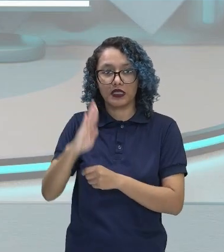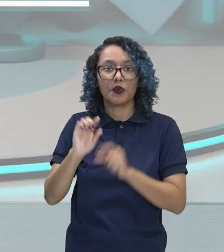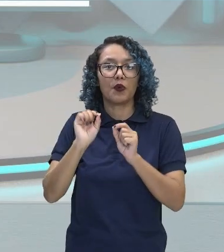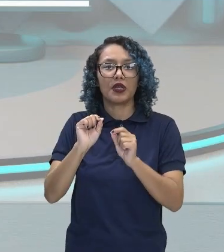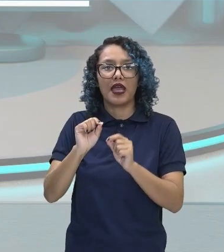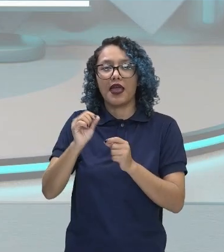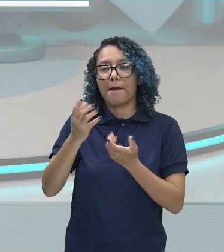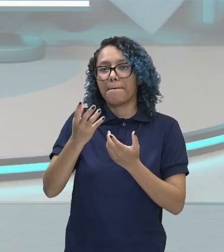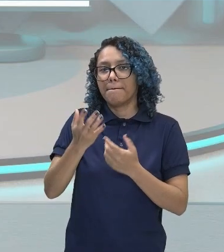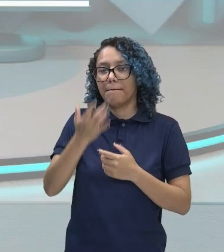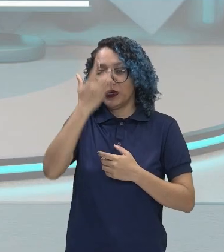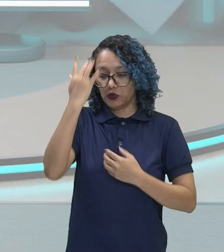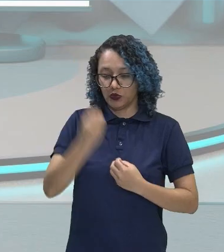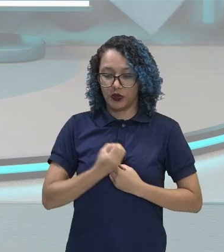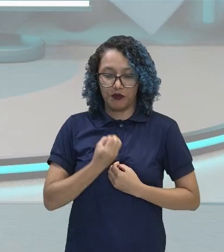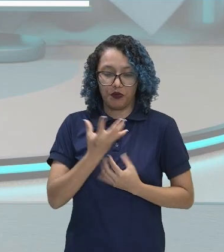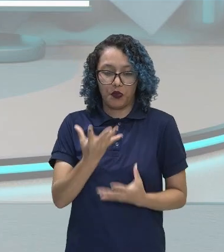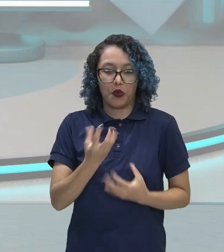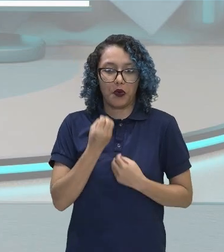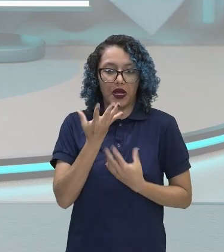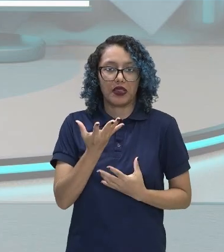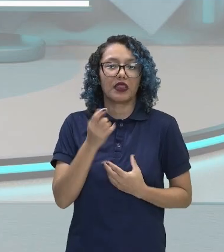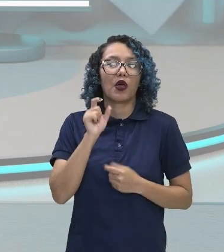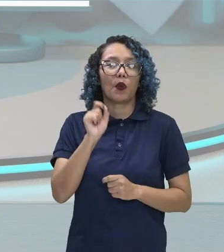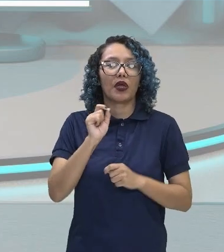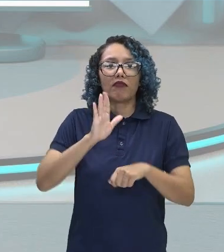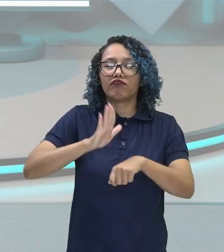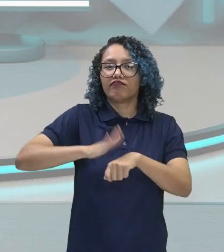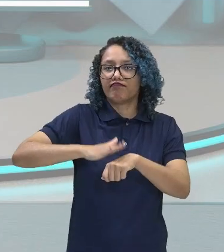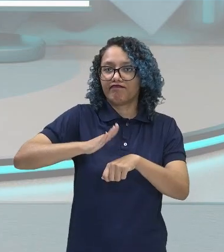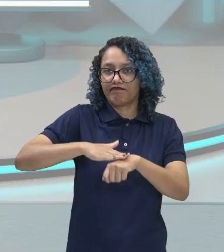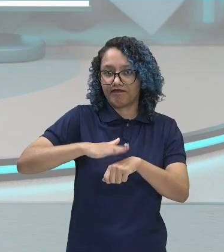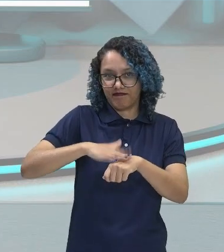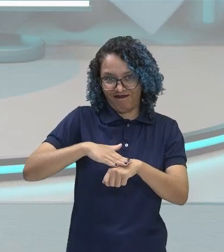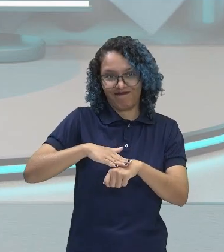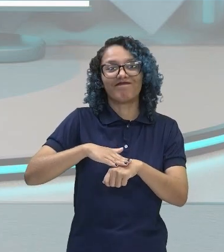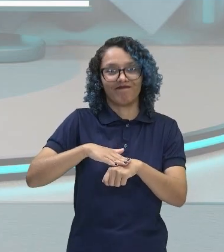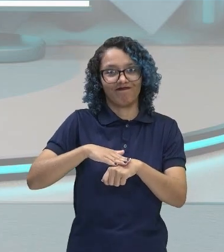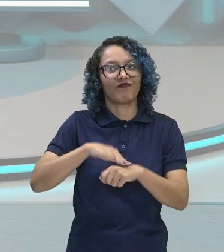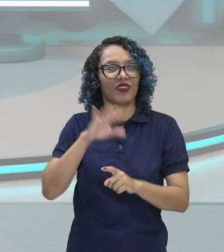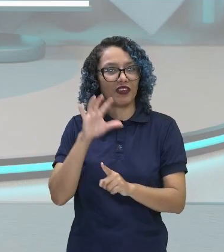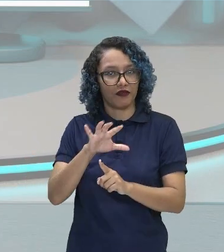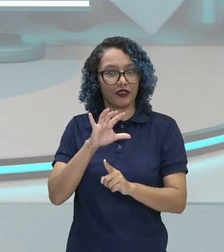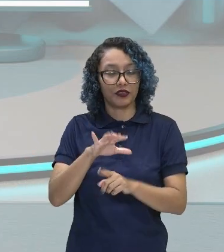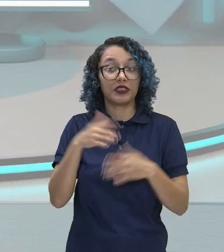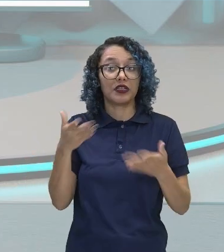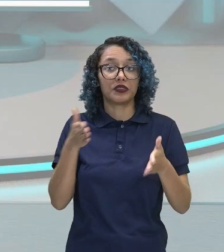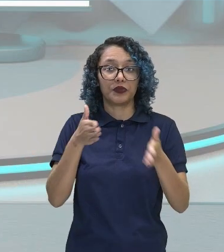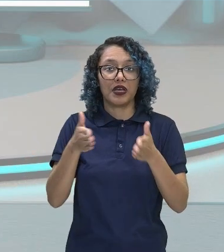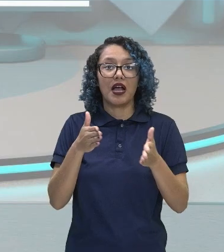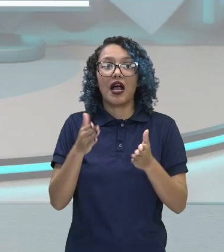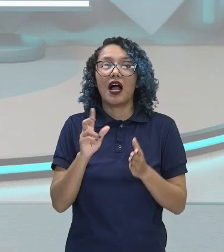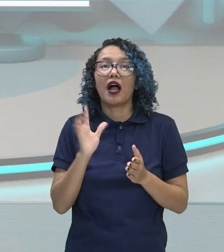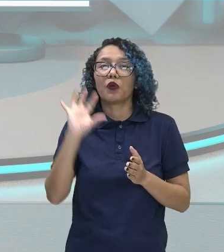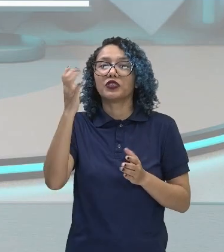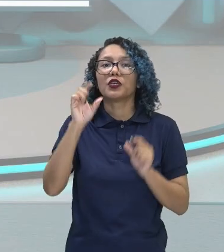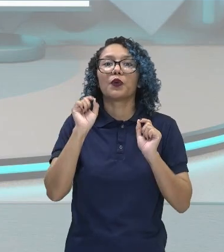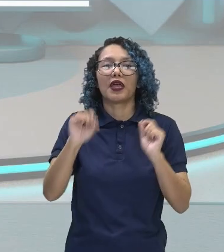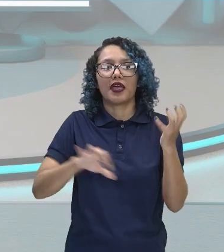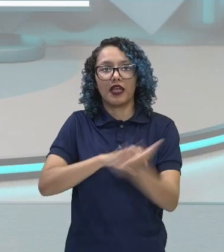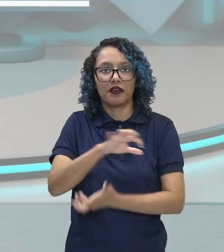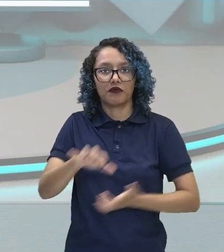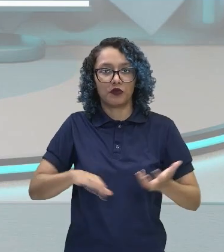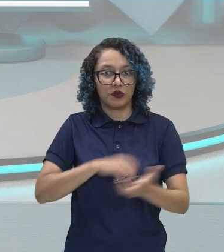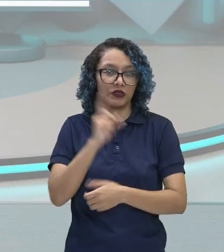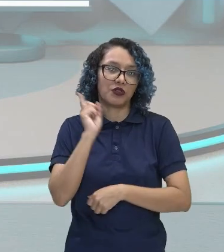pensador desse período, a ter uma autonomia. E nesse período aconteceu a Inconfidência Mineira, que